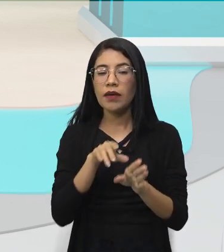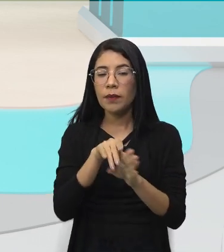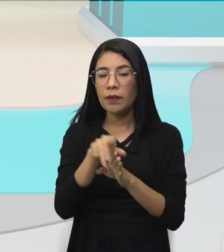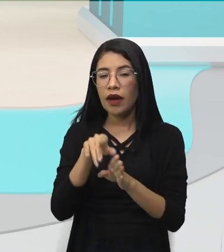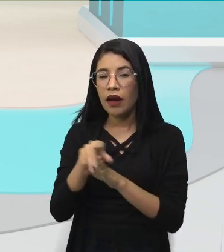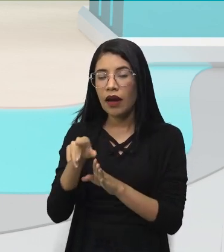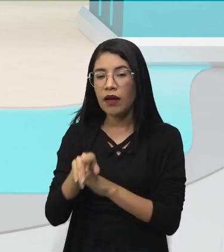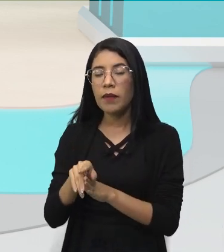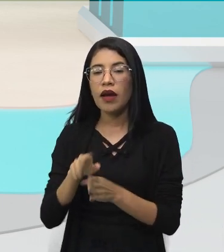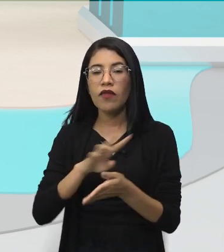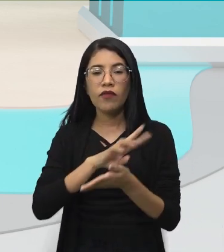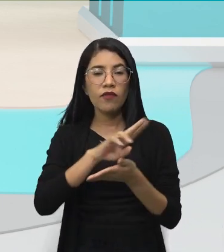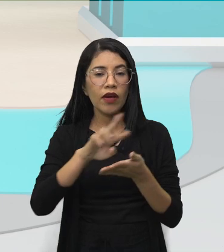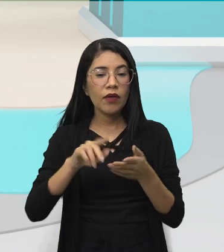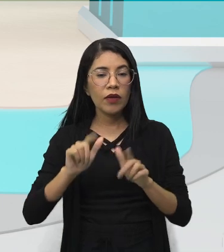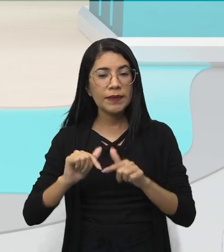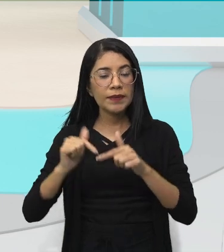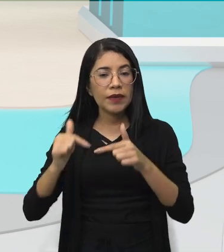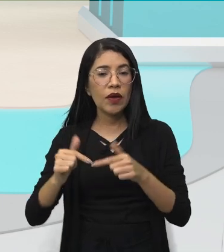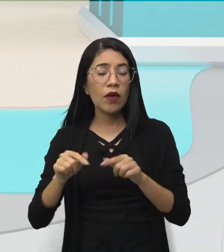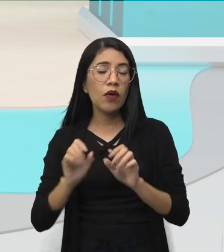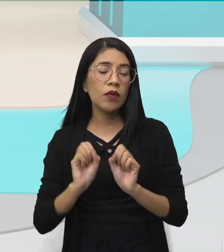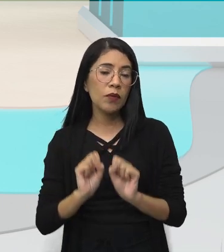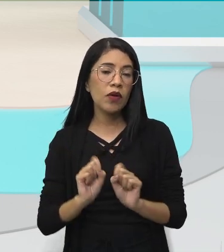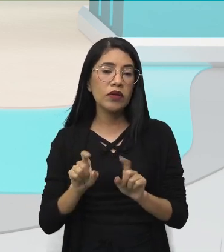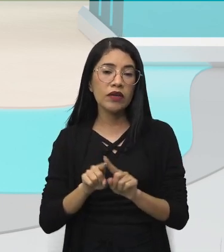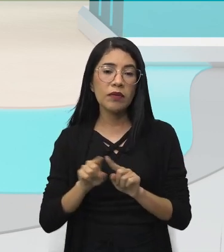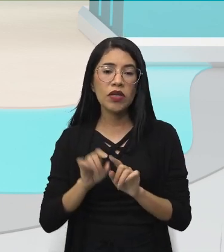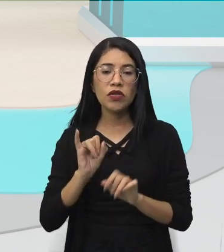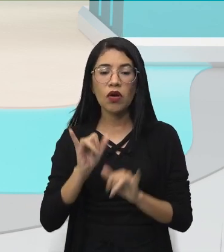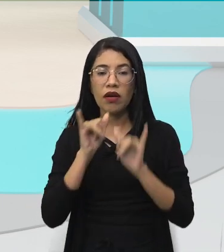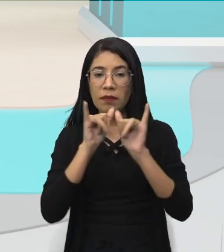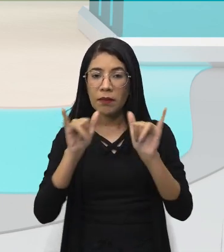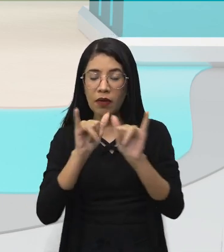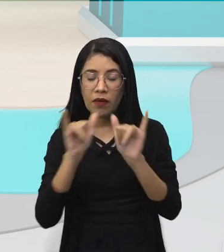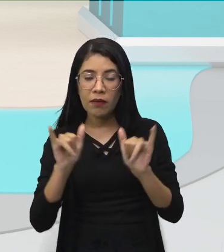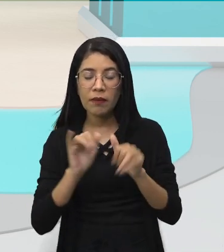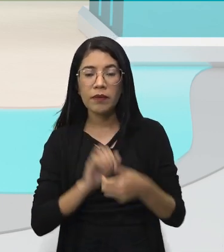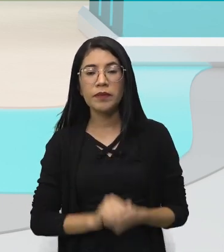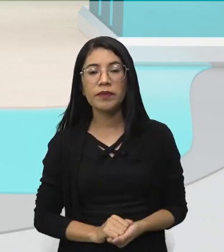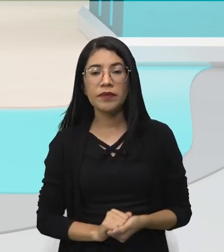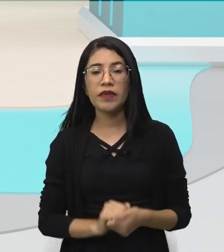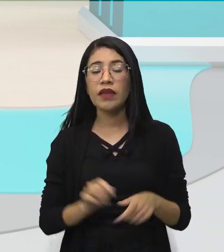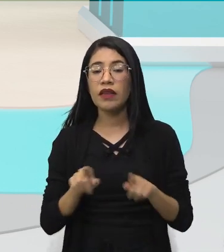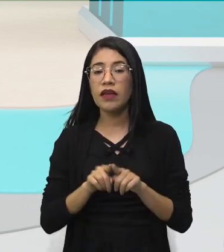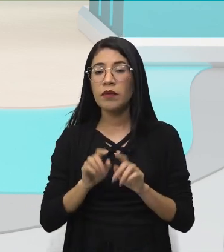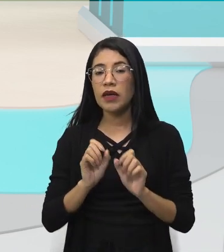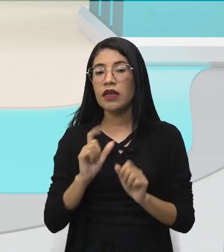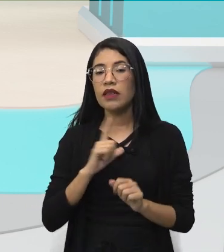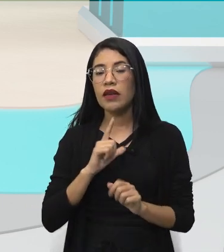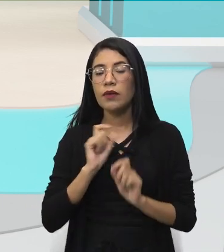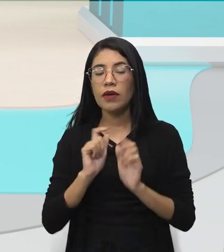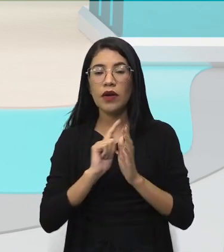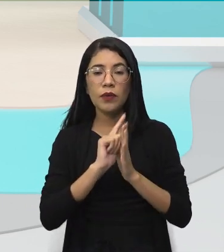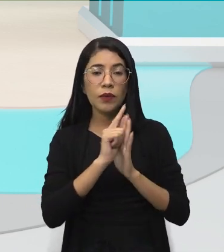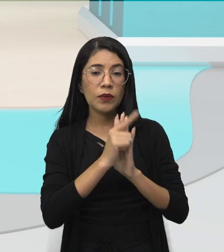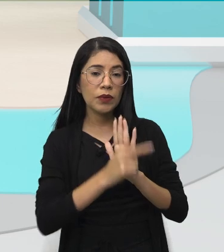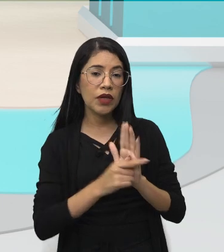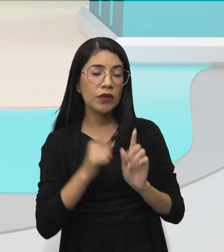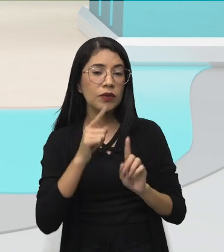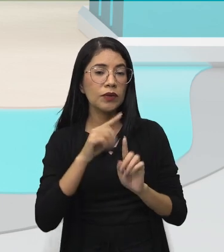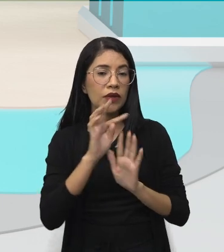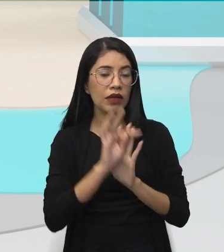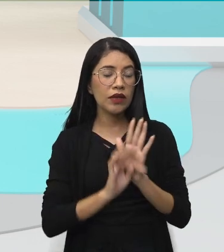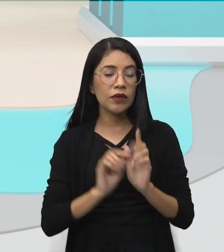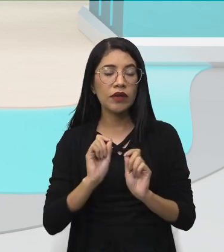alguém a fazer algo ou simplesmente informar esta pessoa, né? E nós vimos também que nós temos os gêneros textuais,